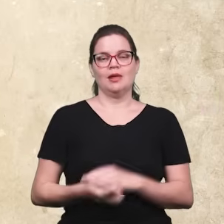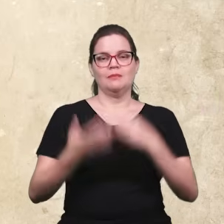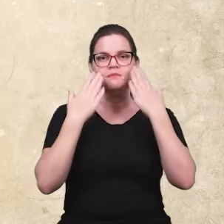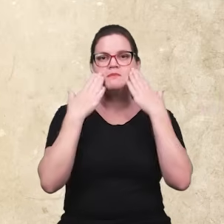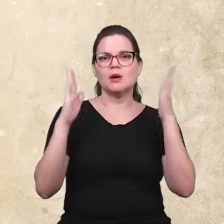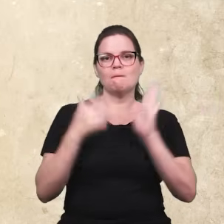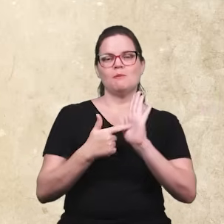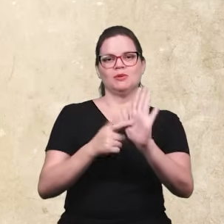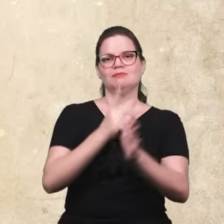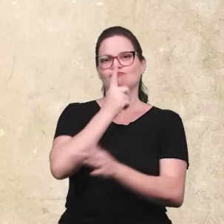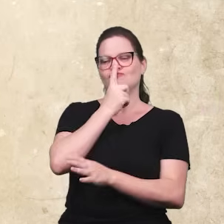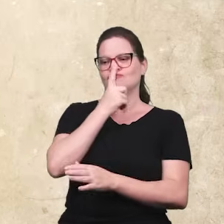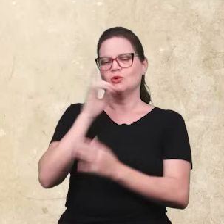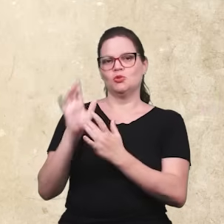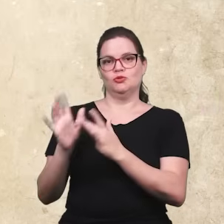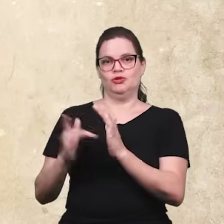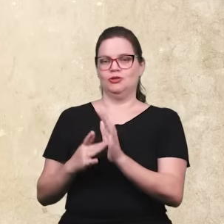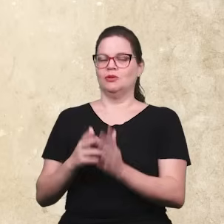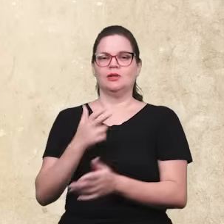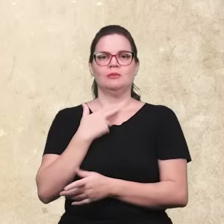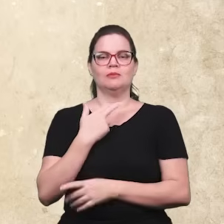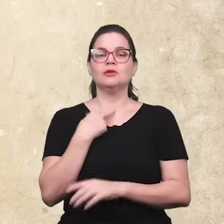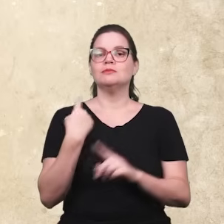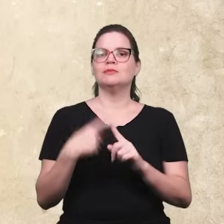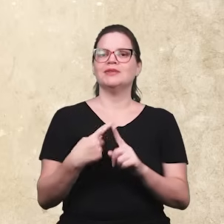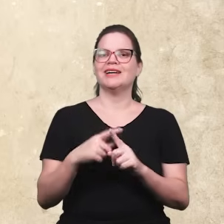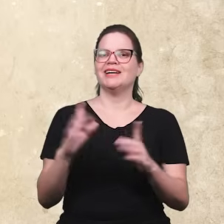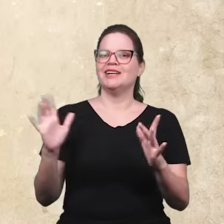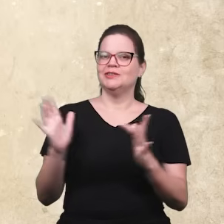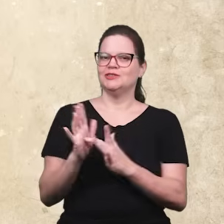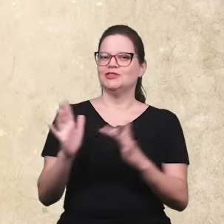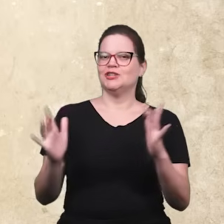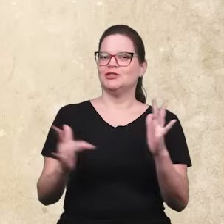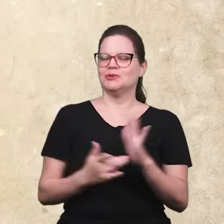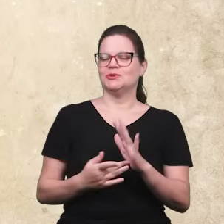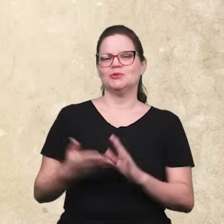era, nesta época, considerado ainda um